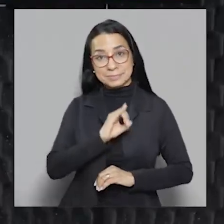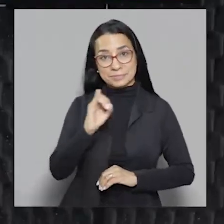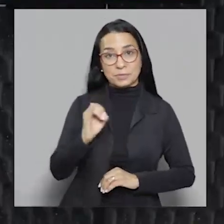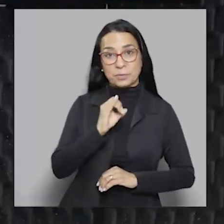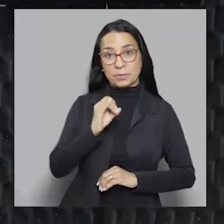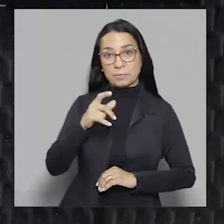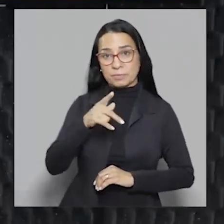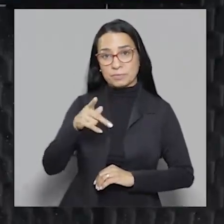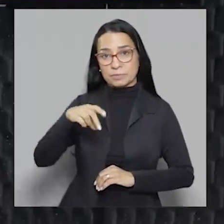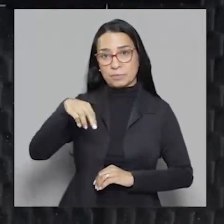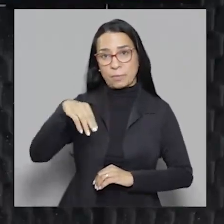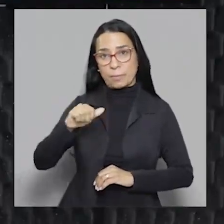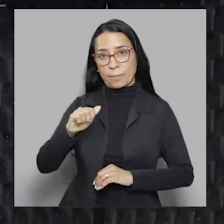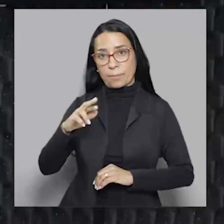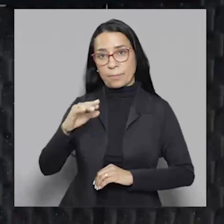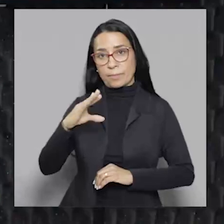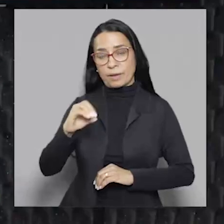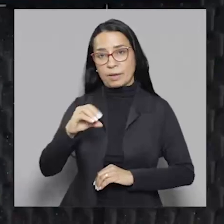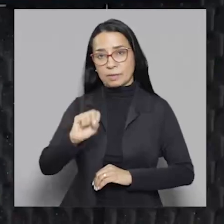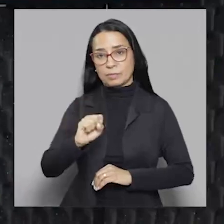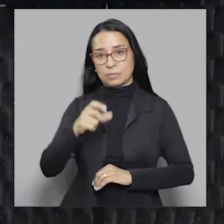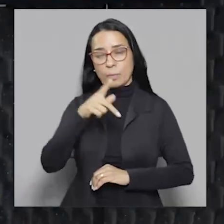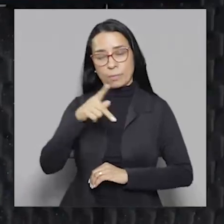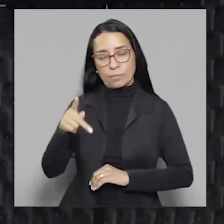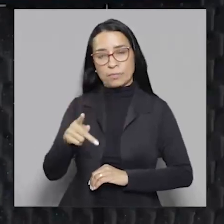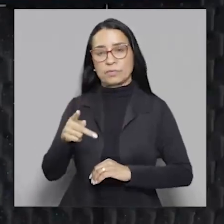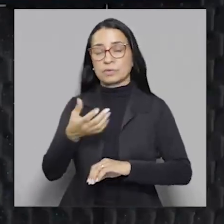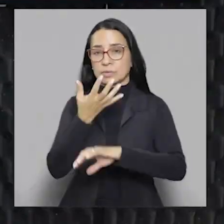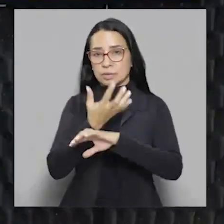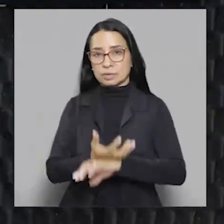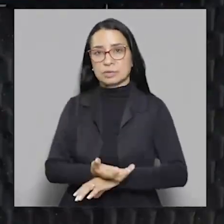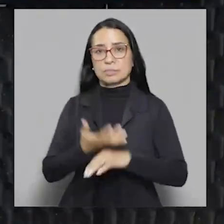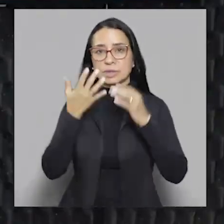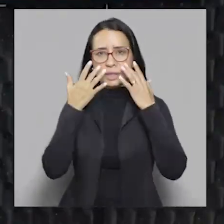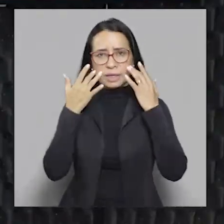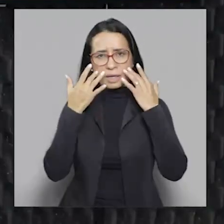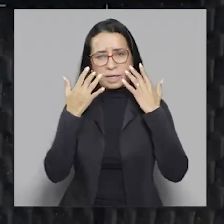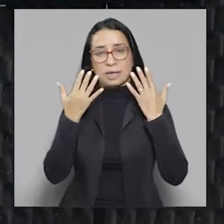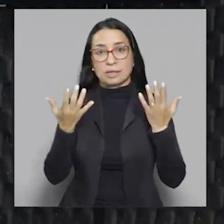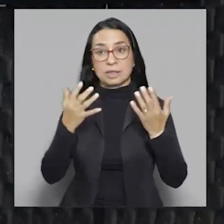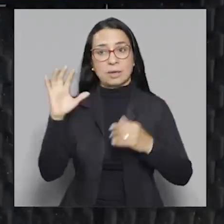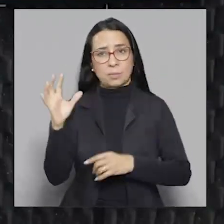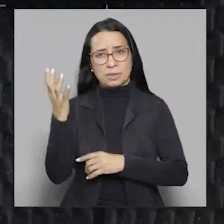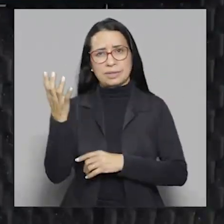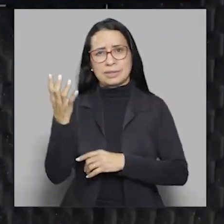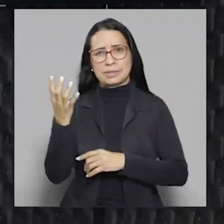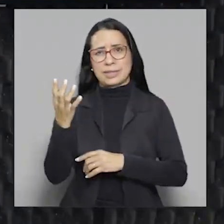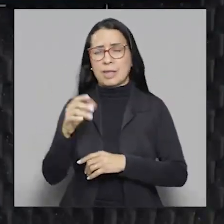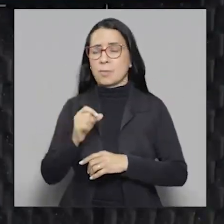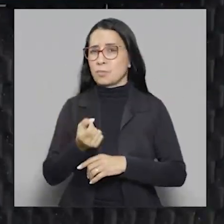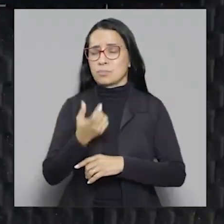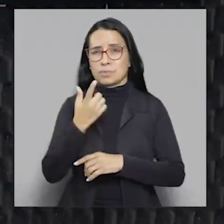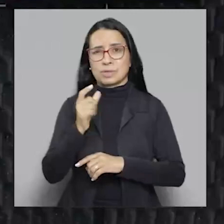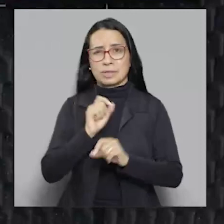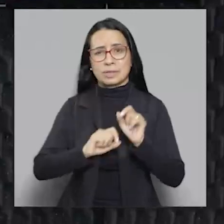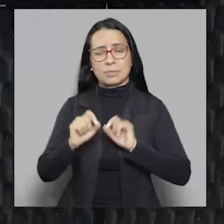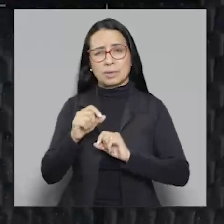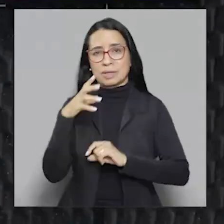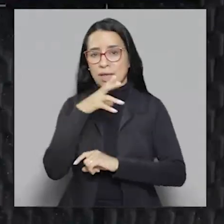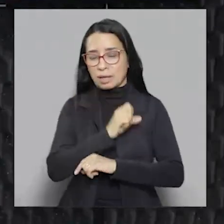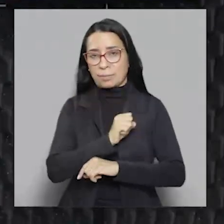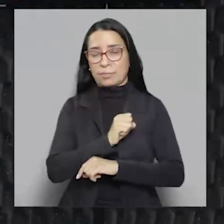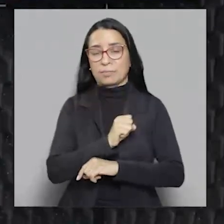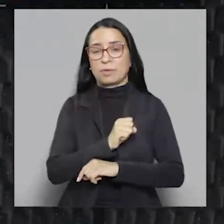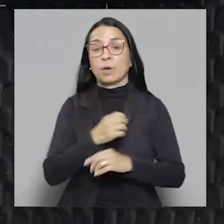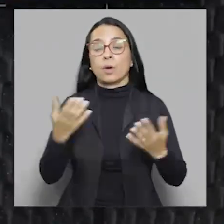a gente, professor Marcos Domingues, professor de arte, né? A gente está nessa situação aqui, mas é passageira. E hoje nós vamos continuar falando da